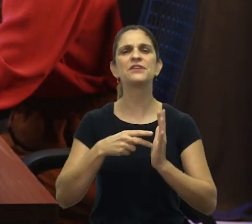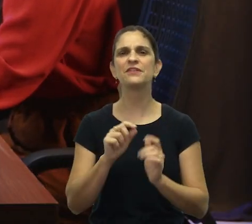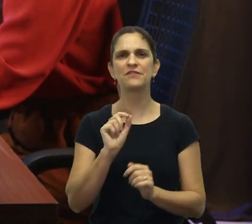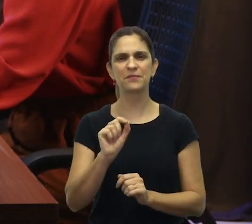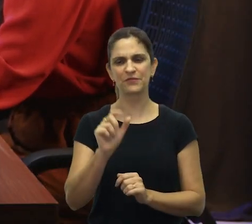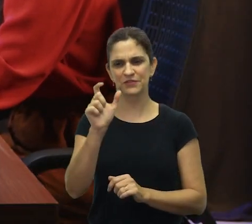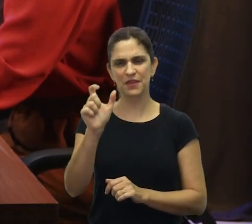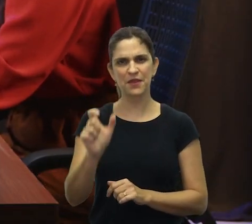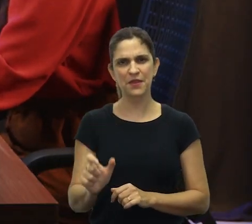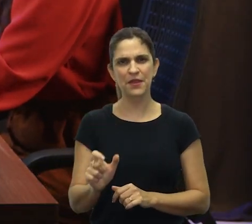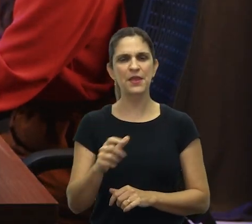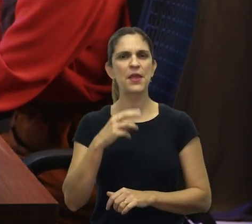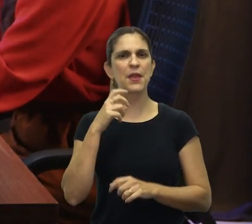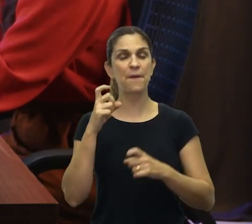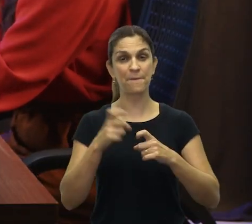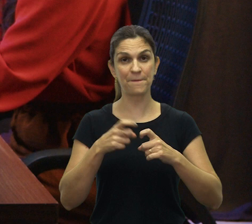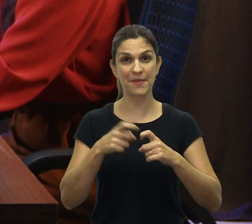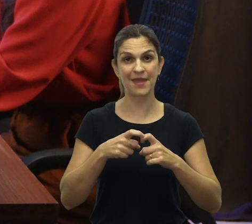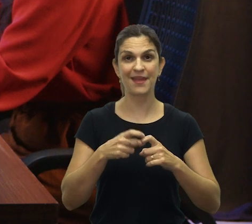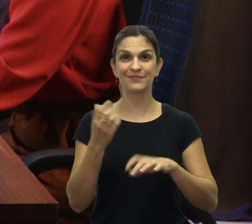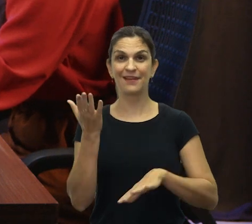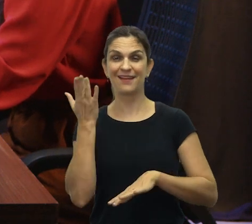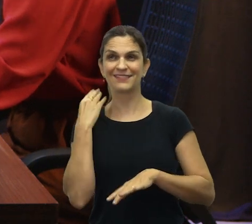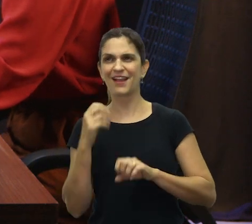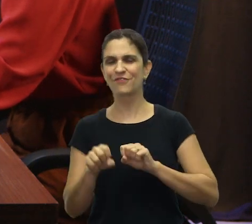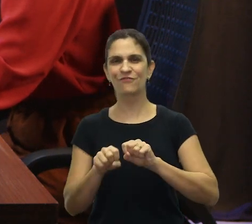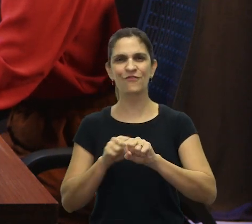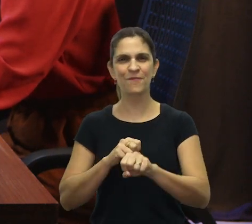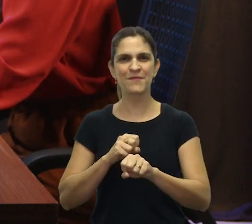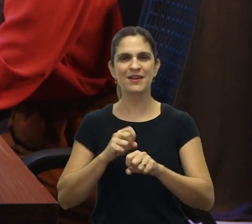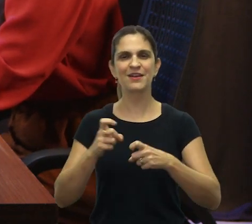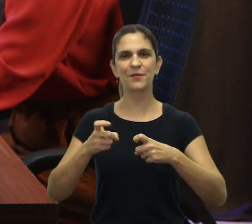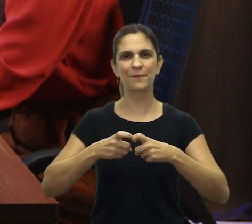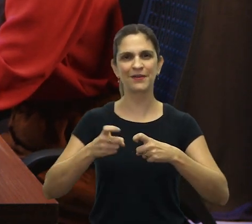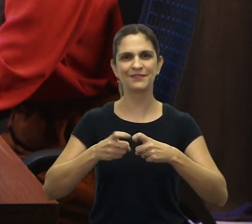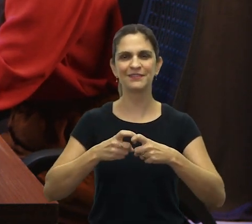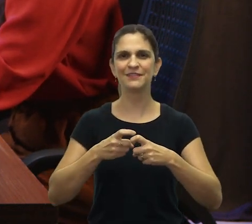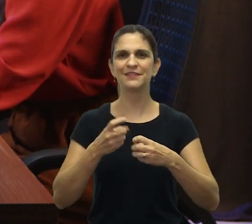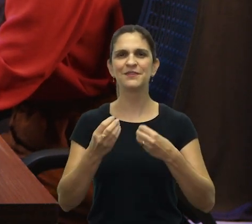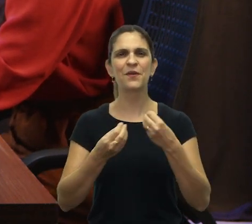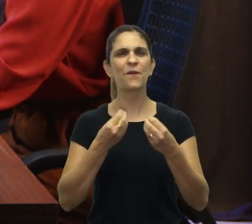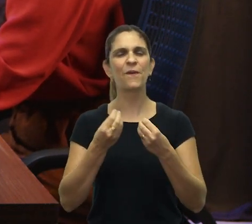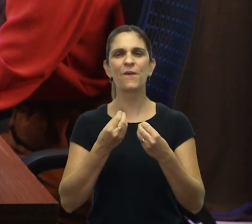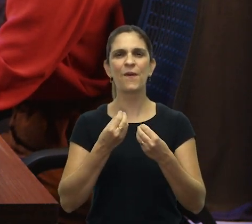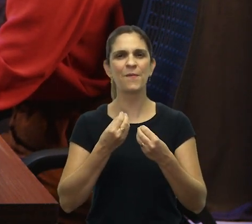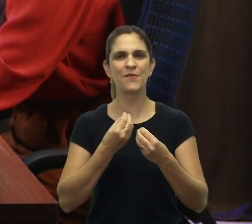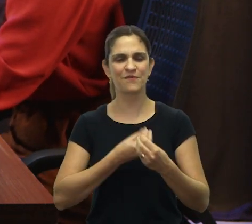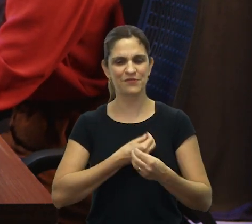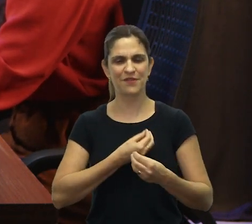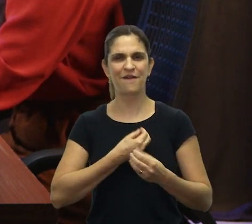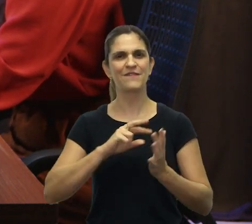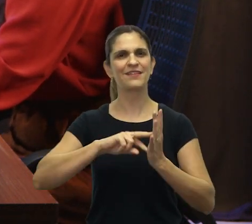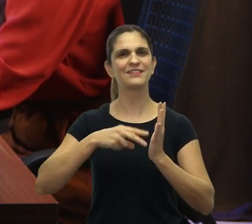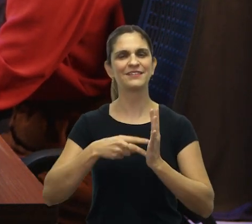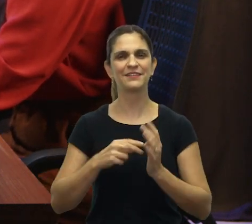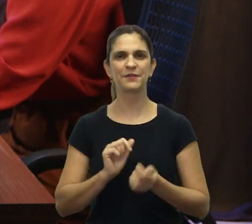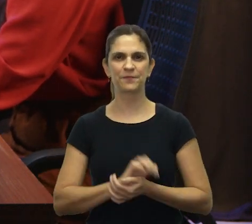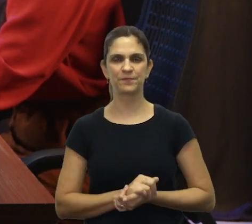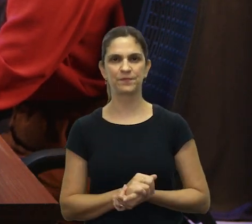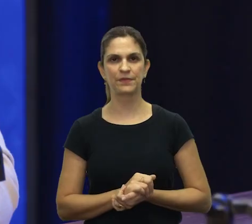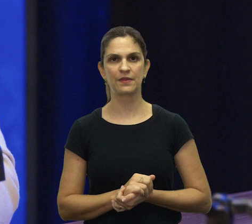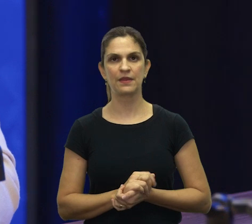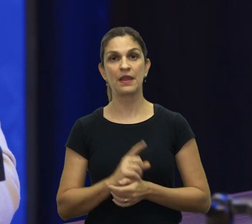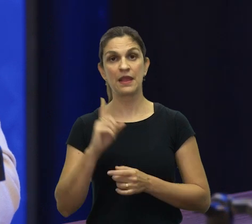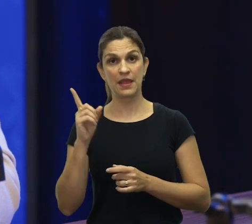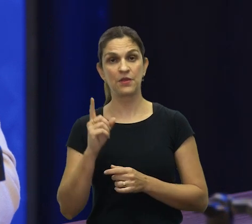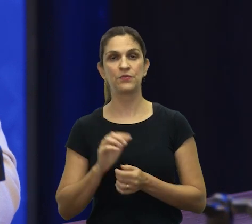você, talvez para aquele médico lá atrás que estava se formando em medicina? O que significa isso, Vitor? Olha,